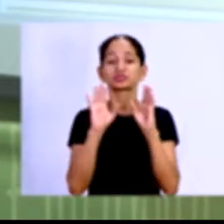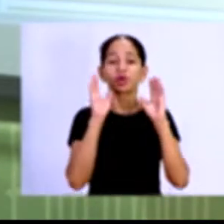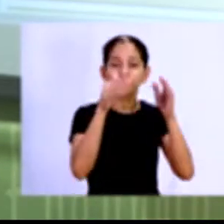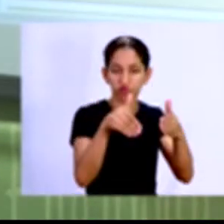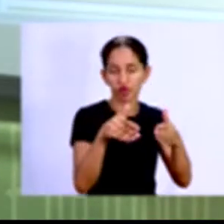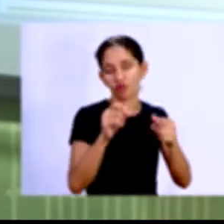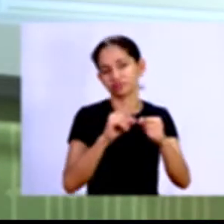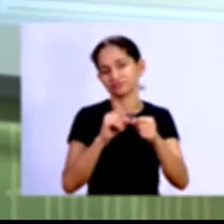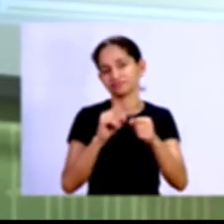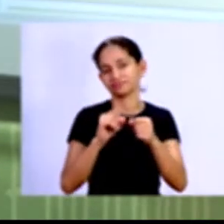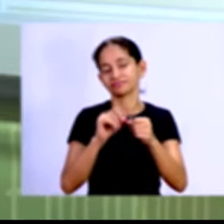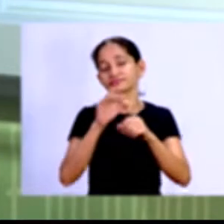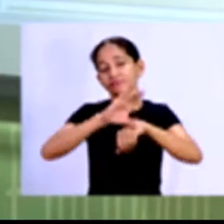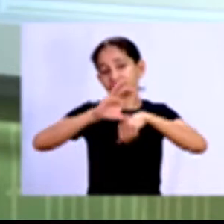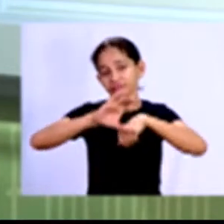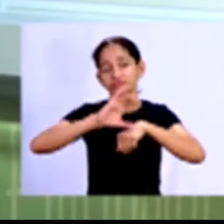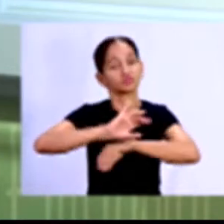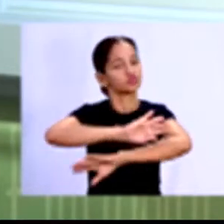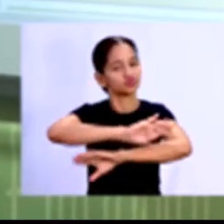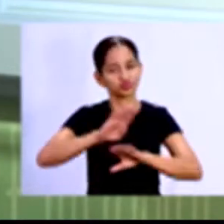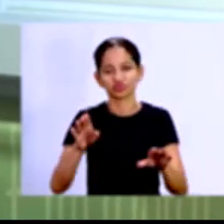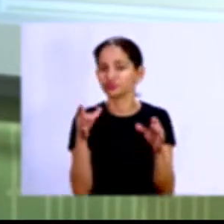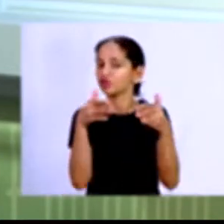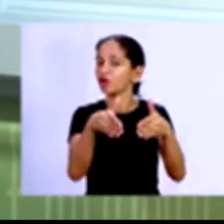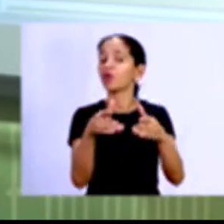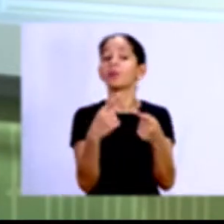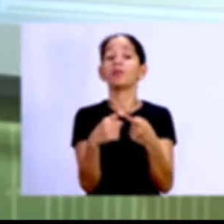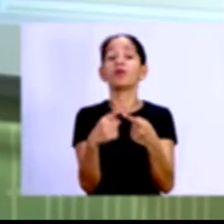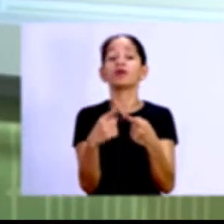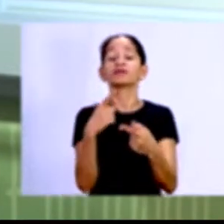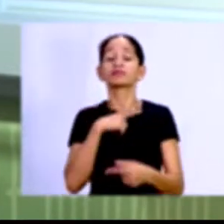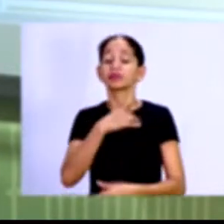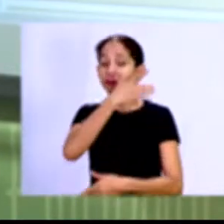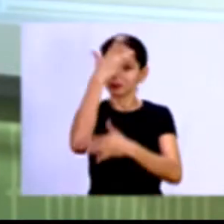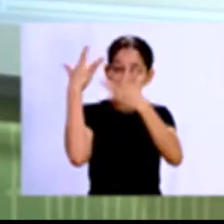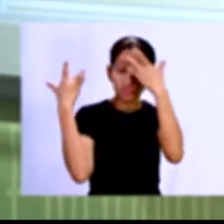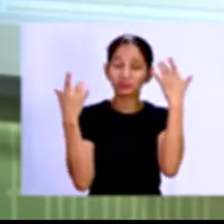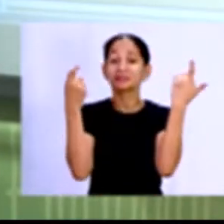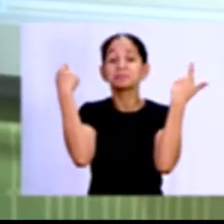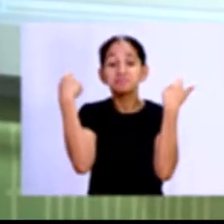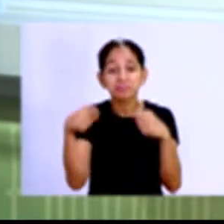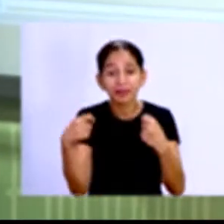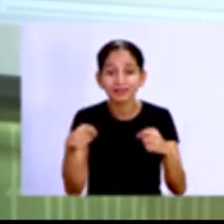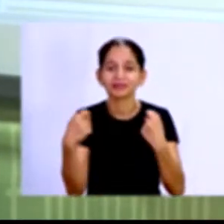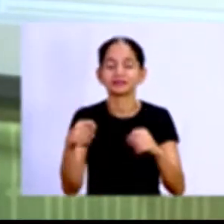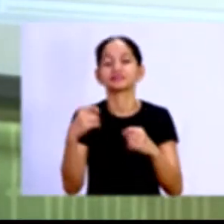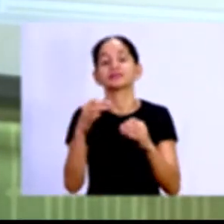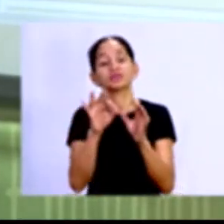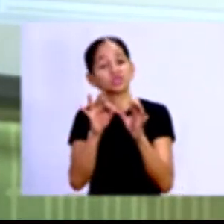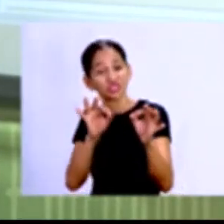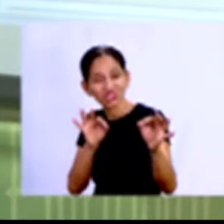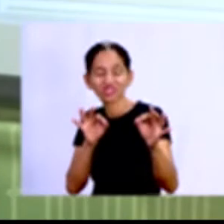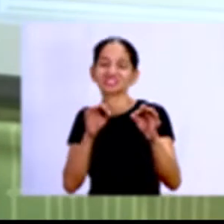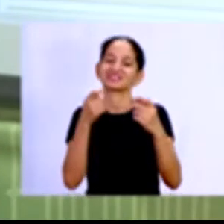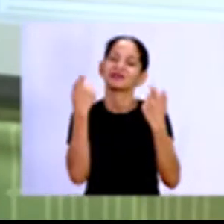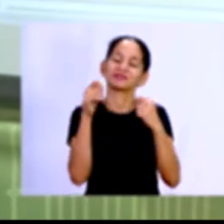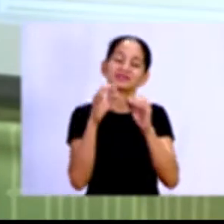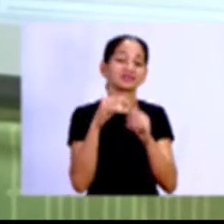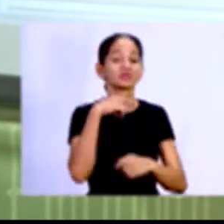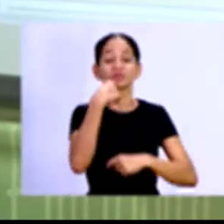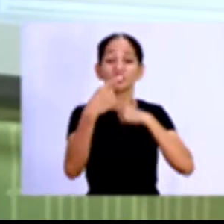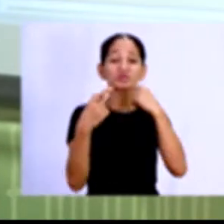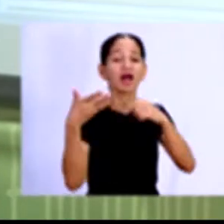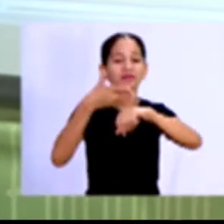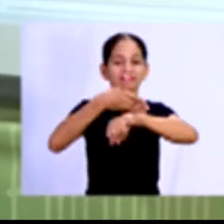esse tipo de curso. Por quê? Porque há um público também que necessita e busca muito esse tipo